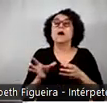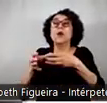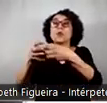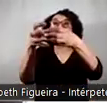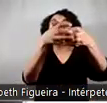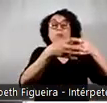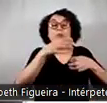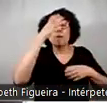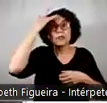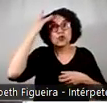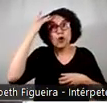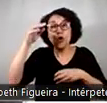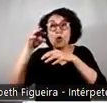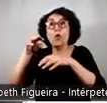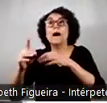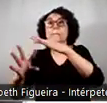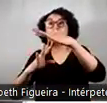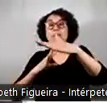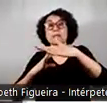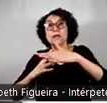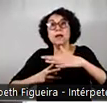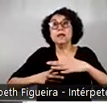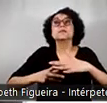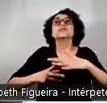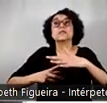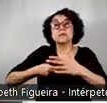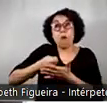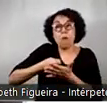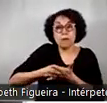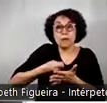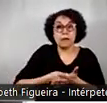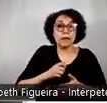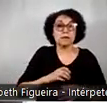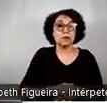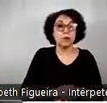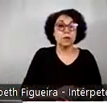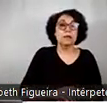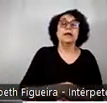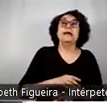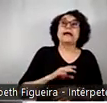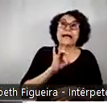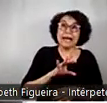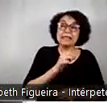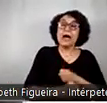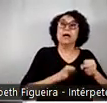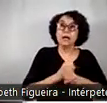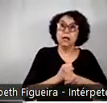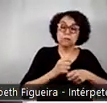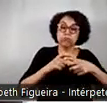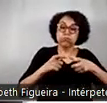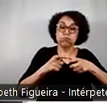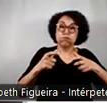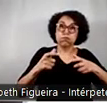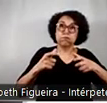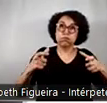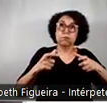né, traz que no mundo, né, teve aí uma cifra recorde que vai aumentando a cada ano, comparado aos dados